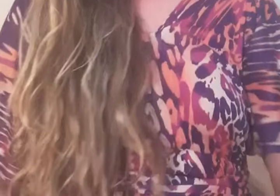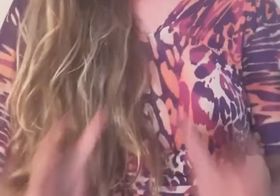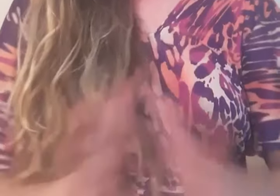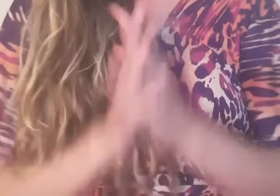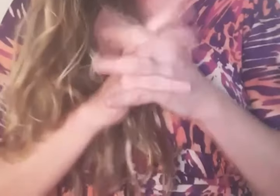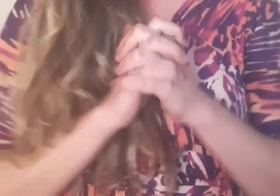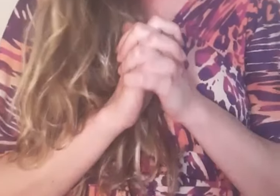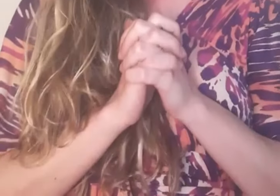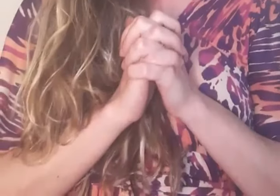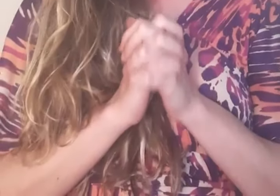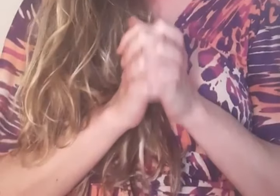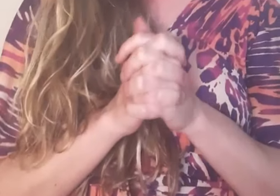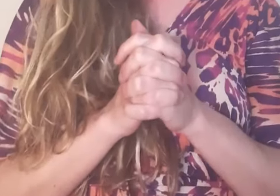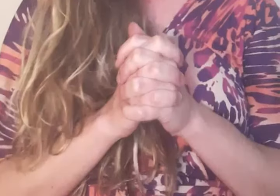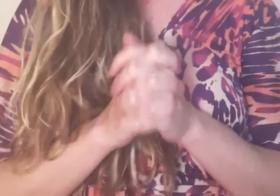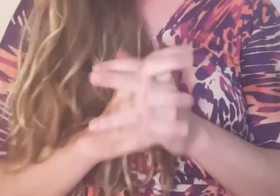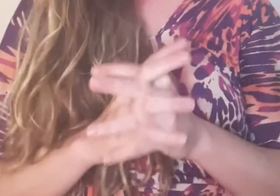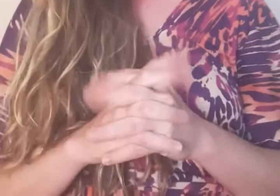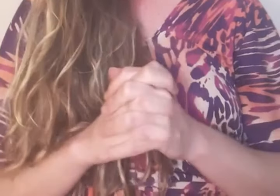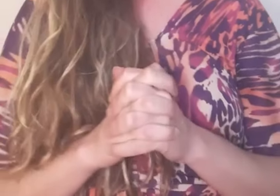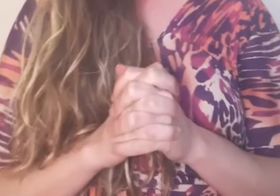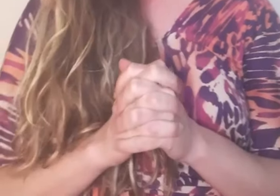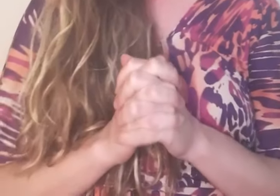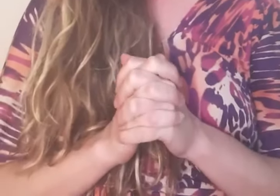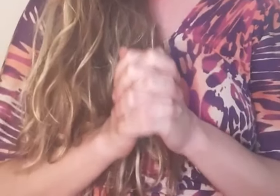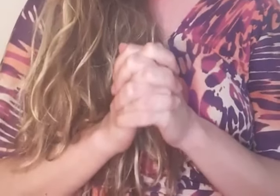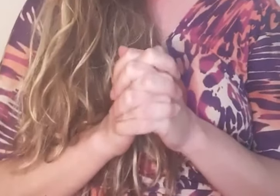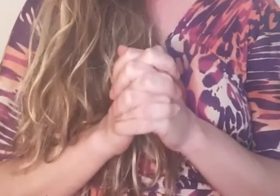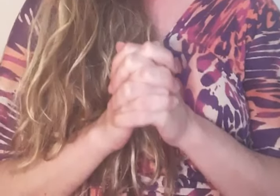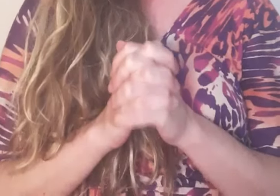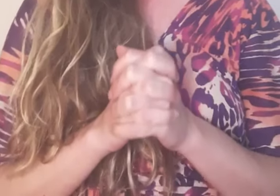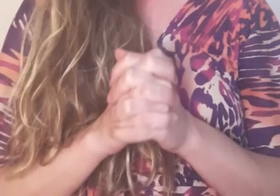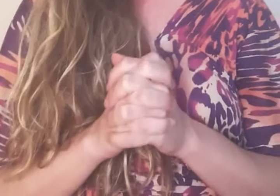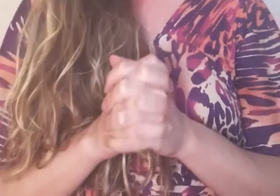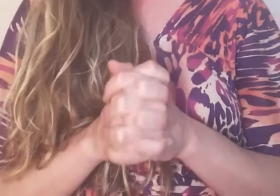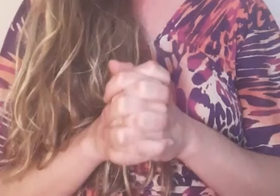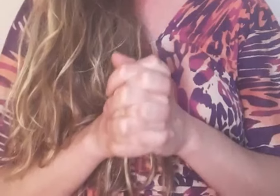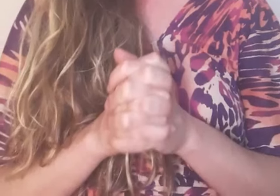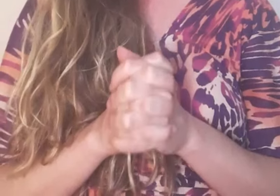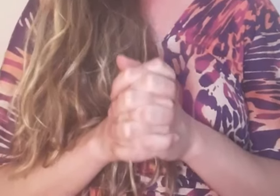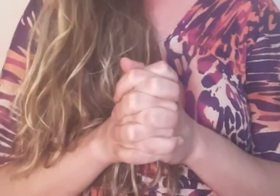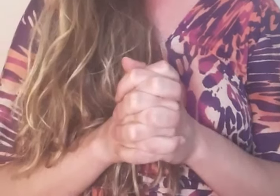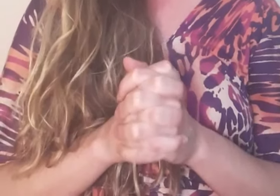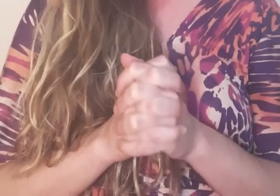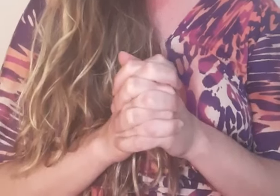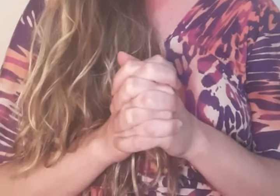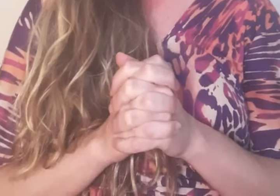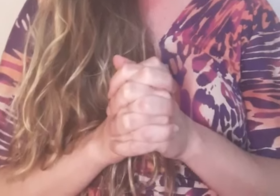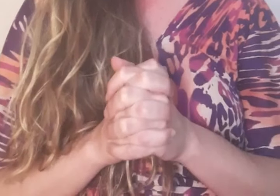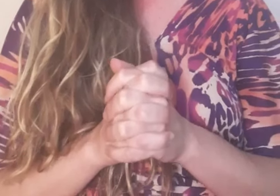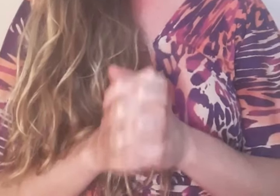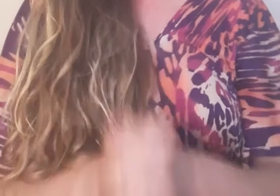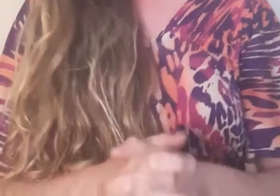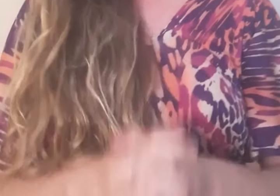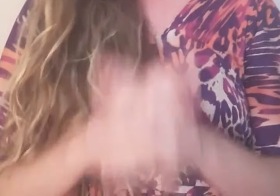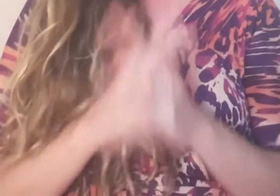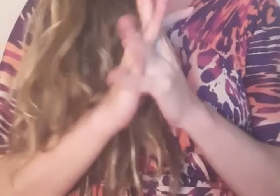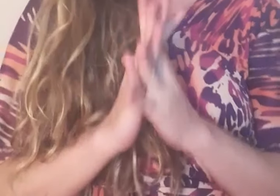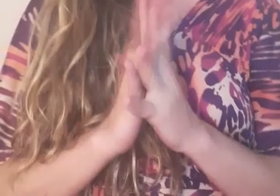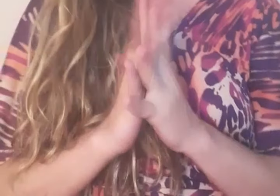Boa noite, pessoal! Sejam todos muito bem-vindos, bem-vindas e bem-vindes.